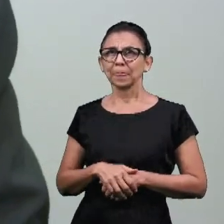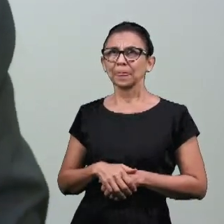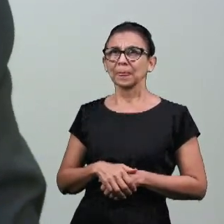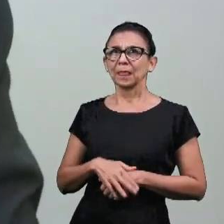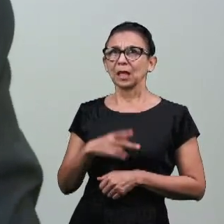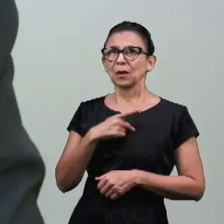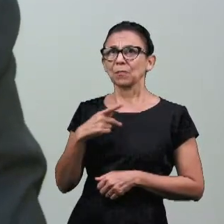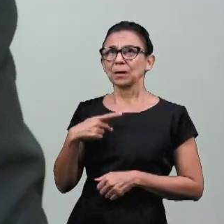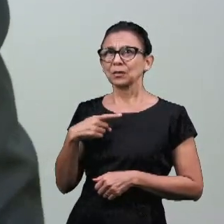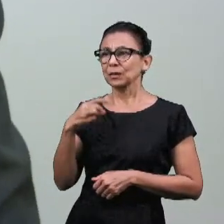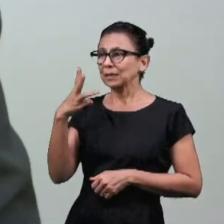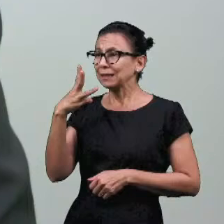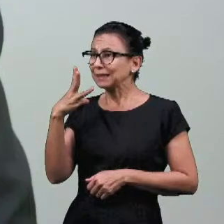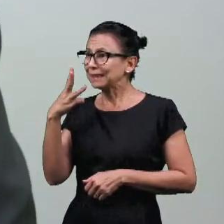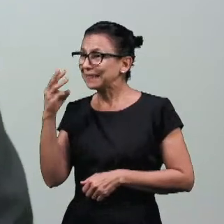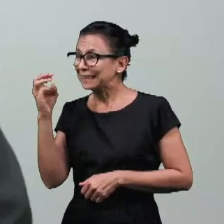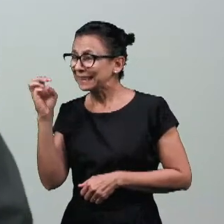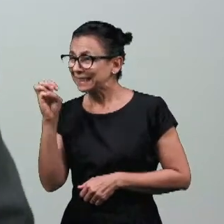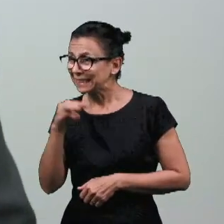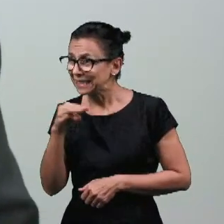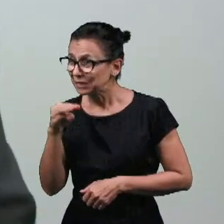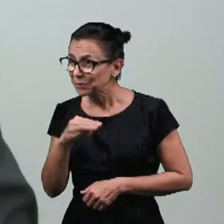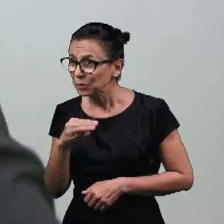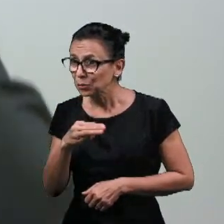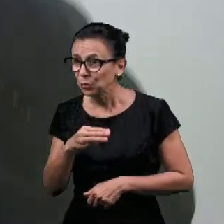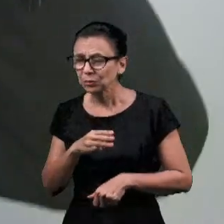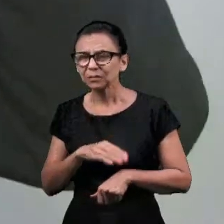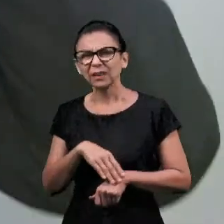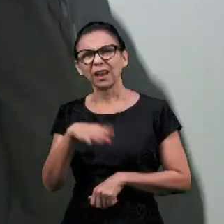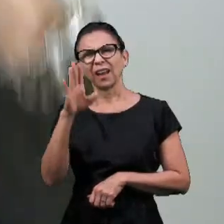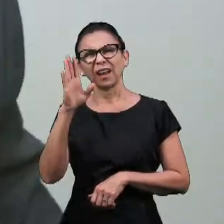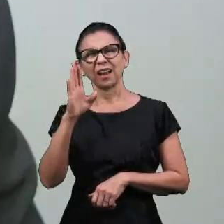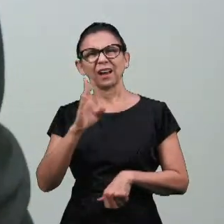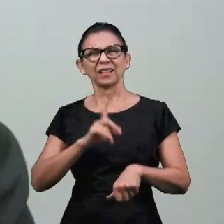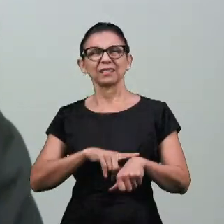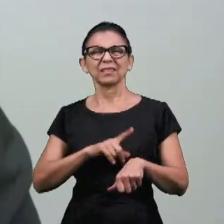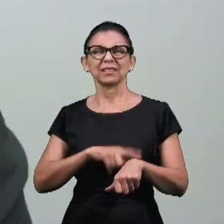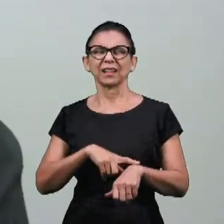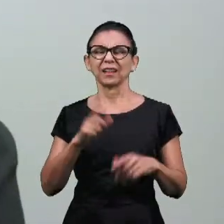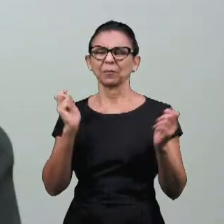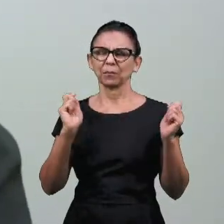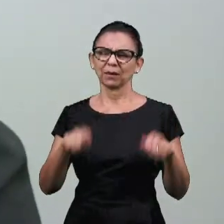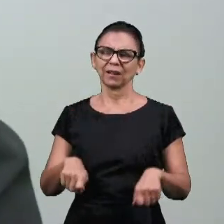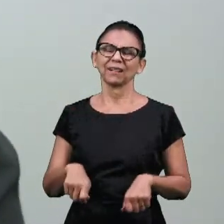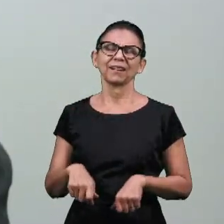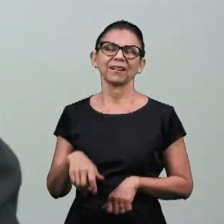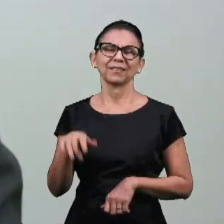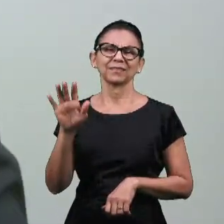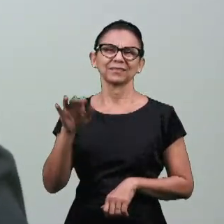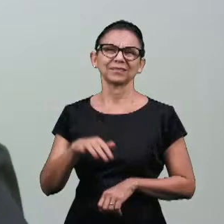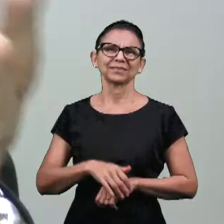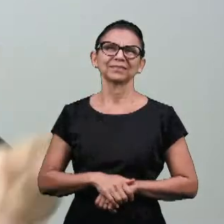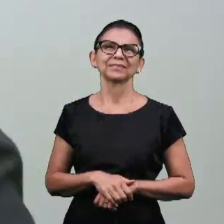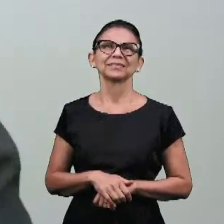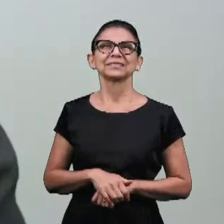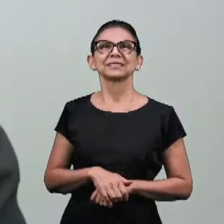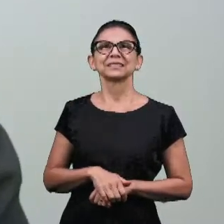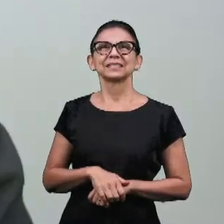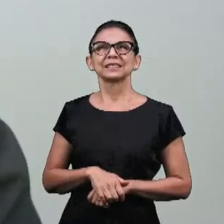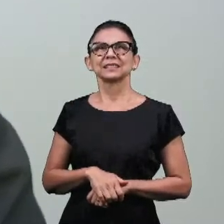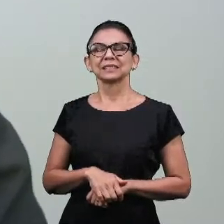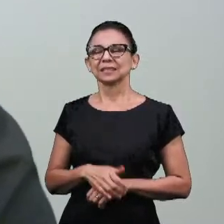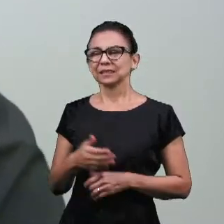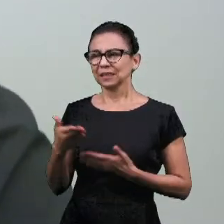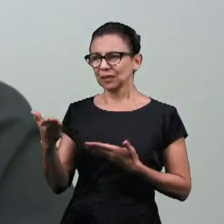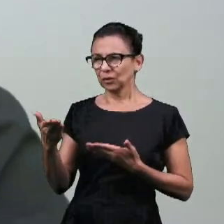3 minutos é uma eternidade. Para quem tem essa calma, para quem já é formado, né? Então, nosso querido pastor vai se dirigir agora